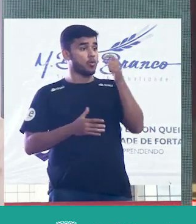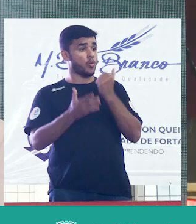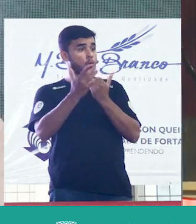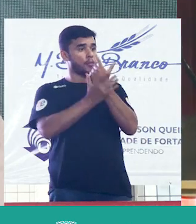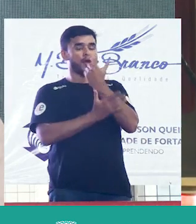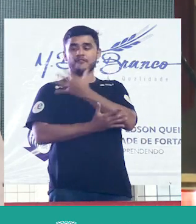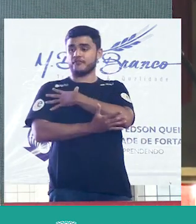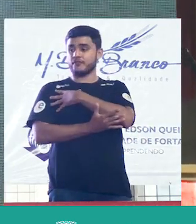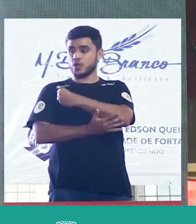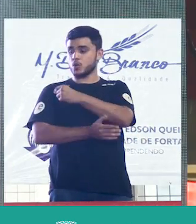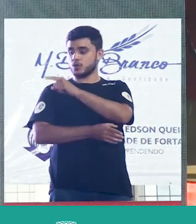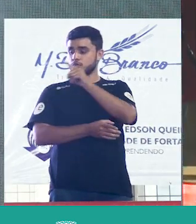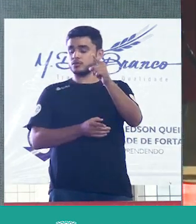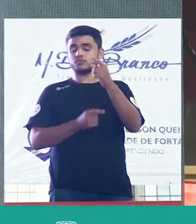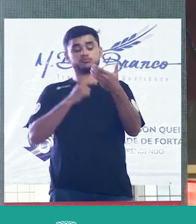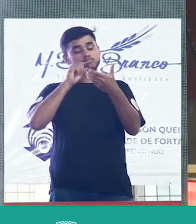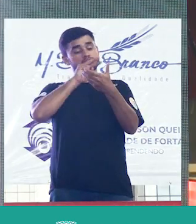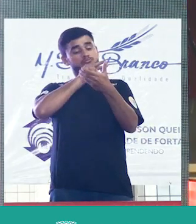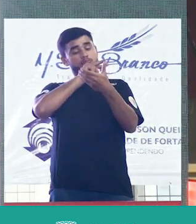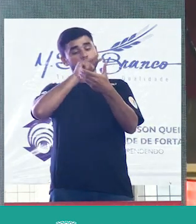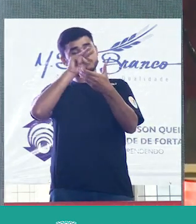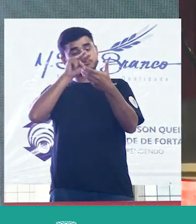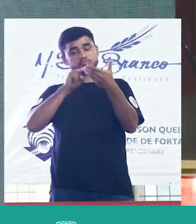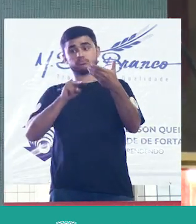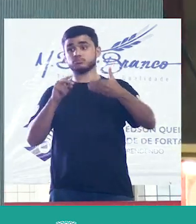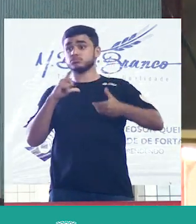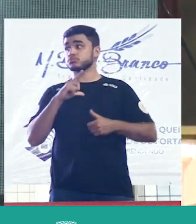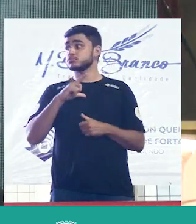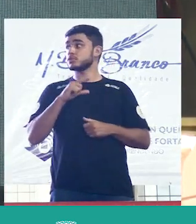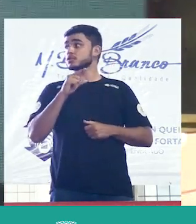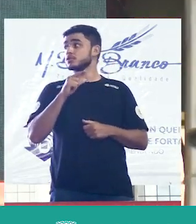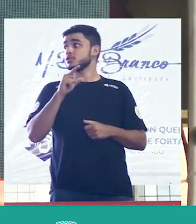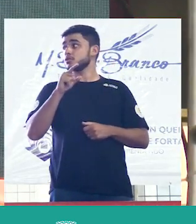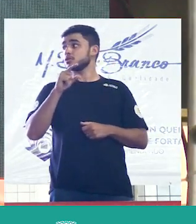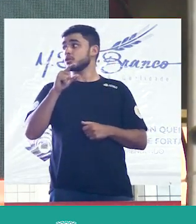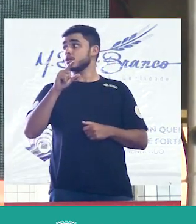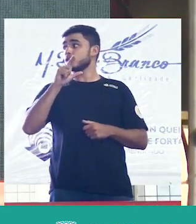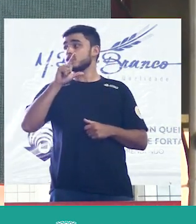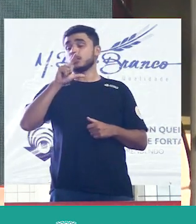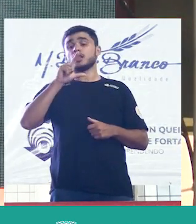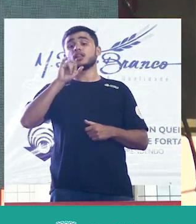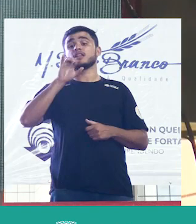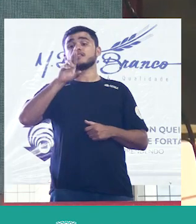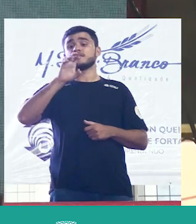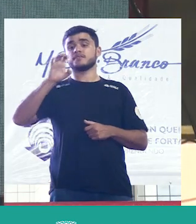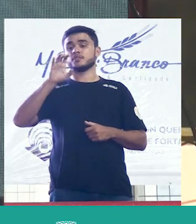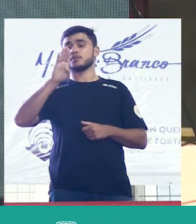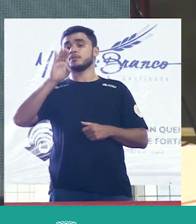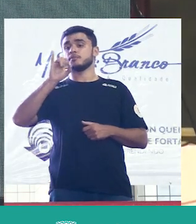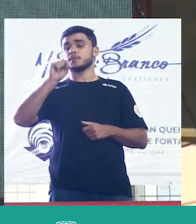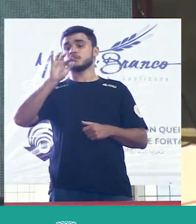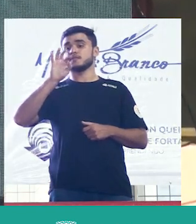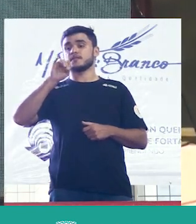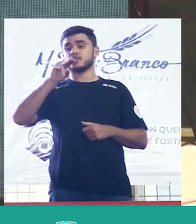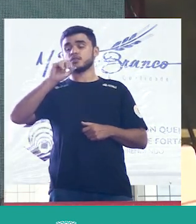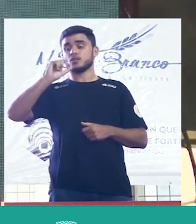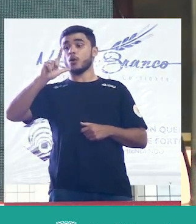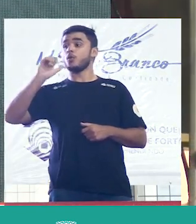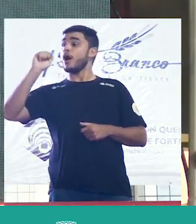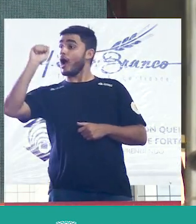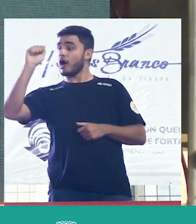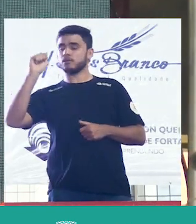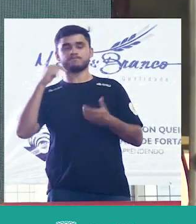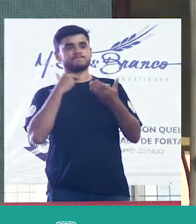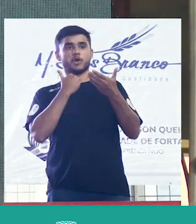sua criança, dê uma lidazinha no rótulo, porque tem que estar dizendo lá, ó, livre de bisfenol A. Porque se tiver bisfenol